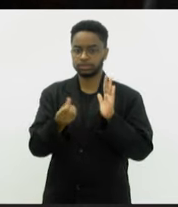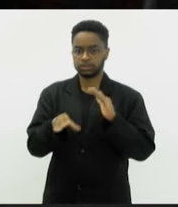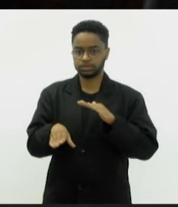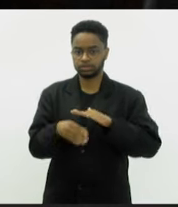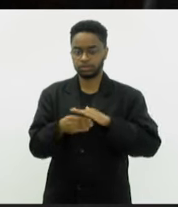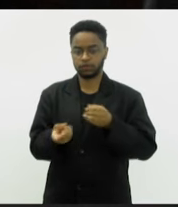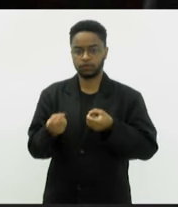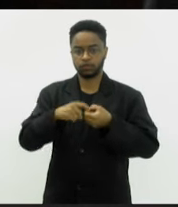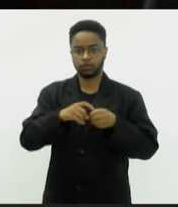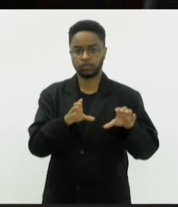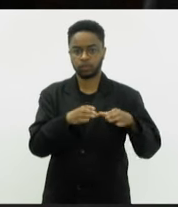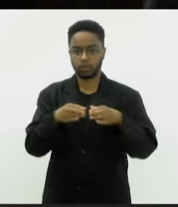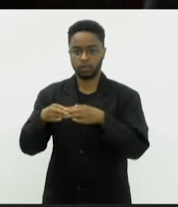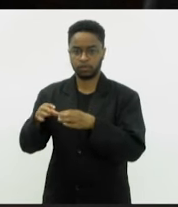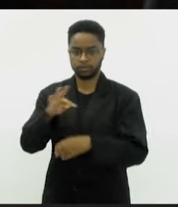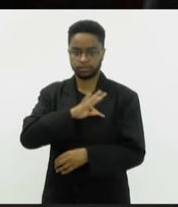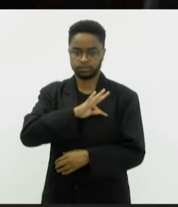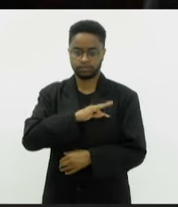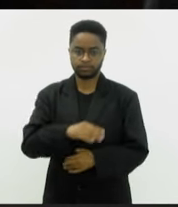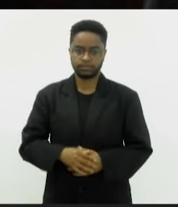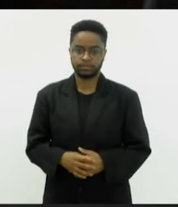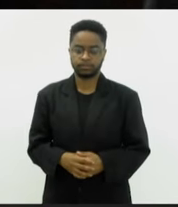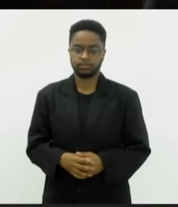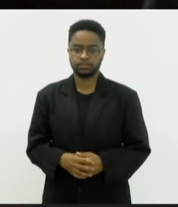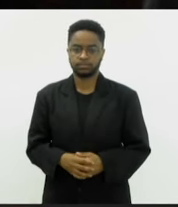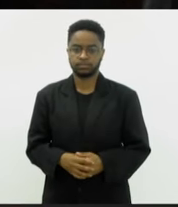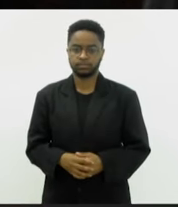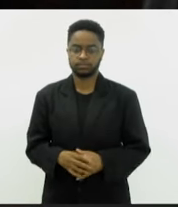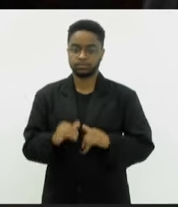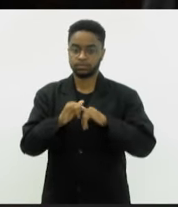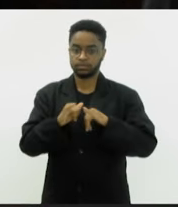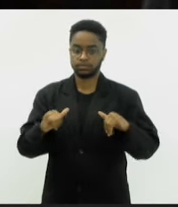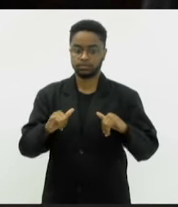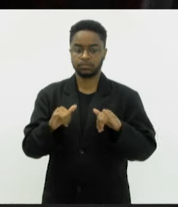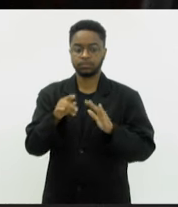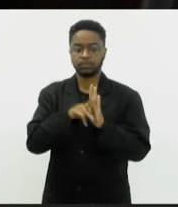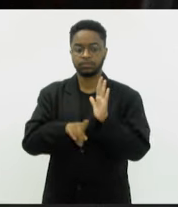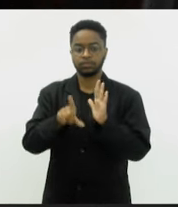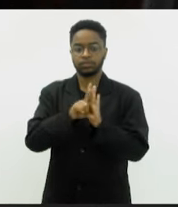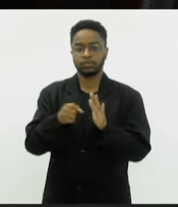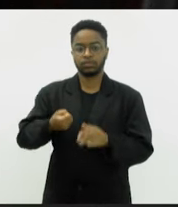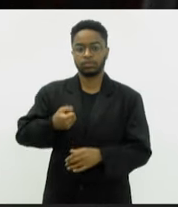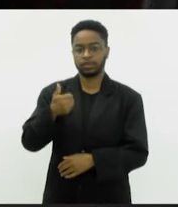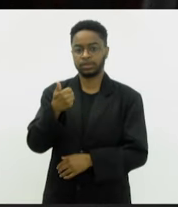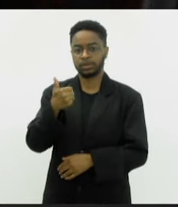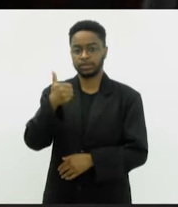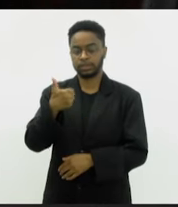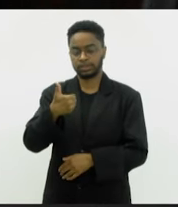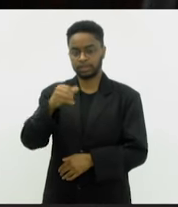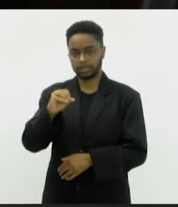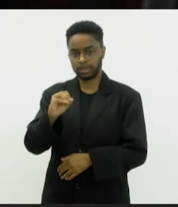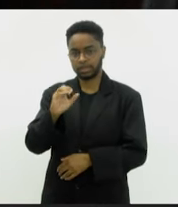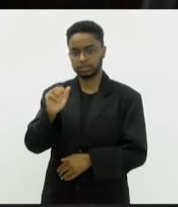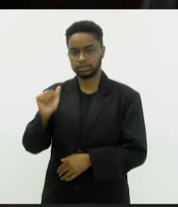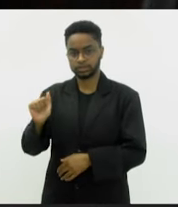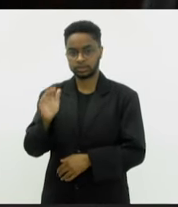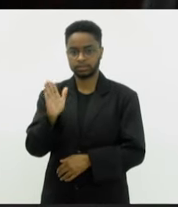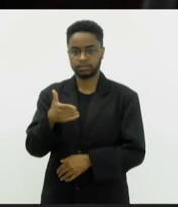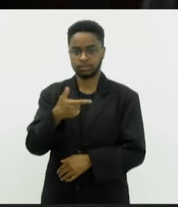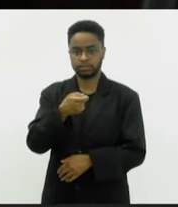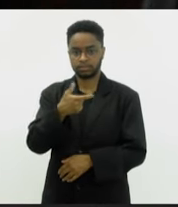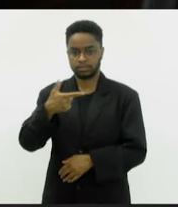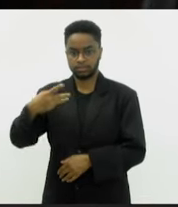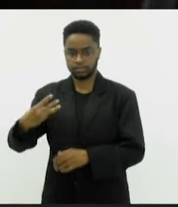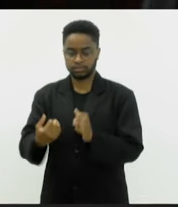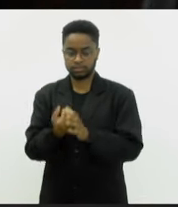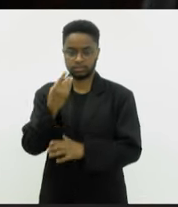emendas e retorna às comissões técnicas. Anuncio o projeto de lei número 10-A de 2023, de autoria do deputado